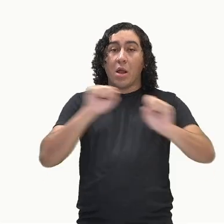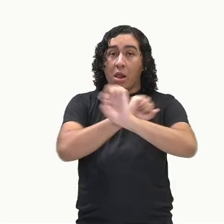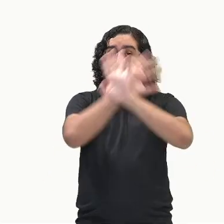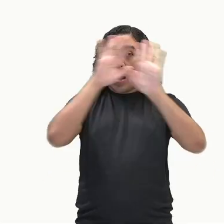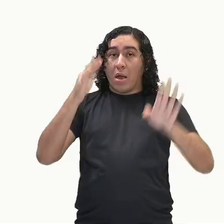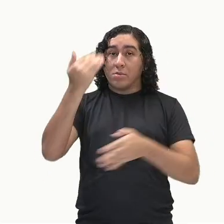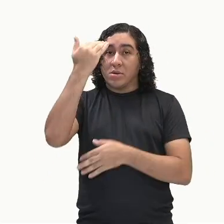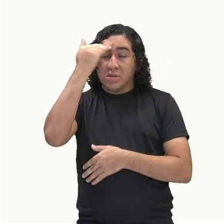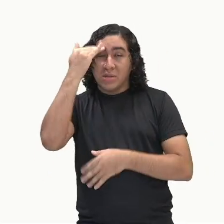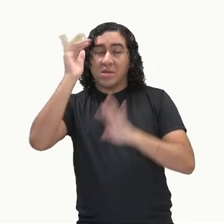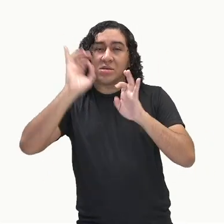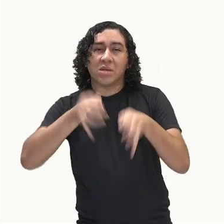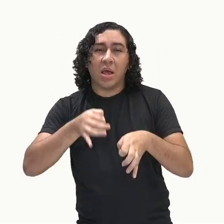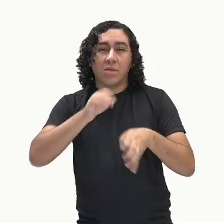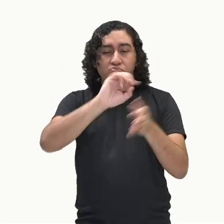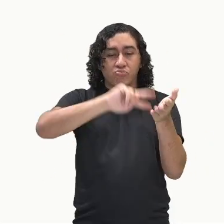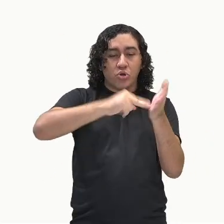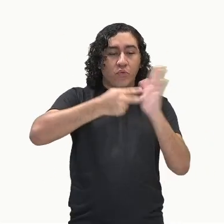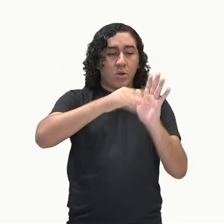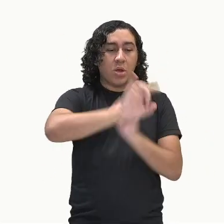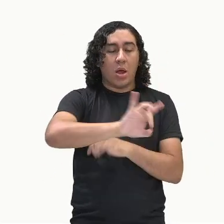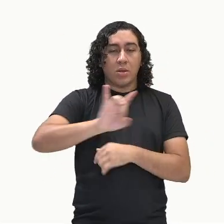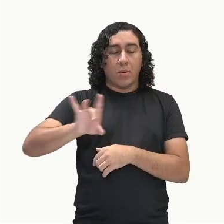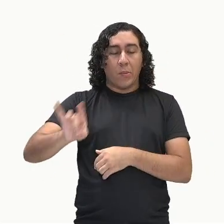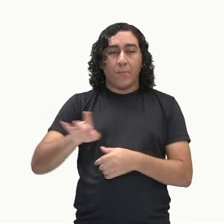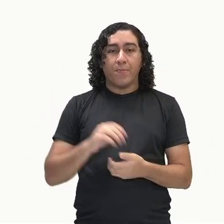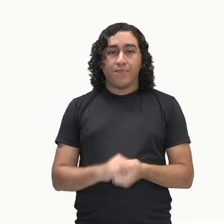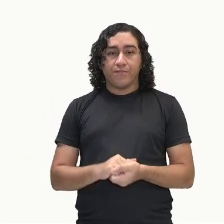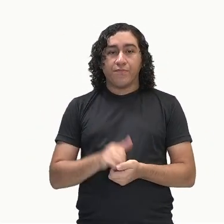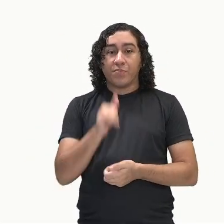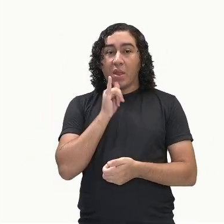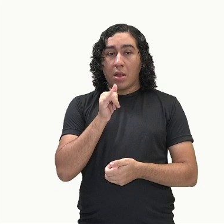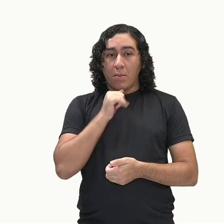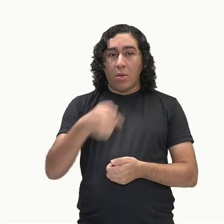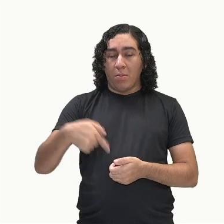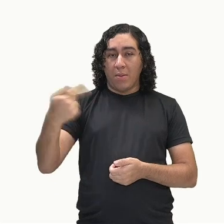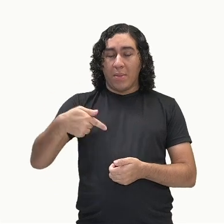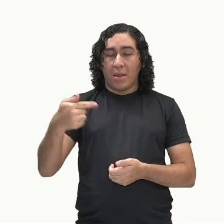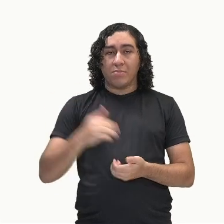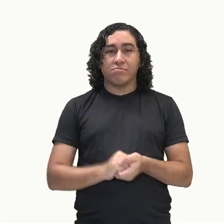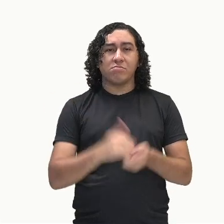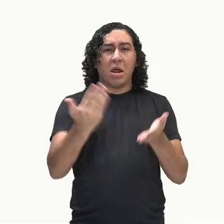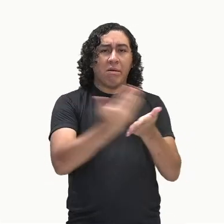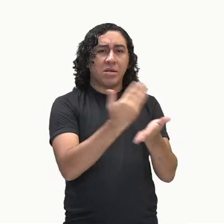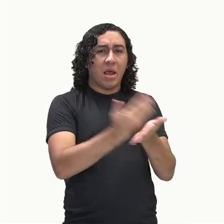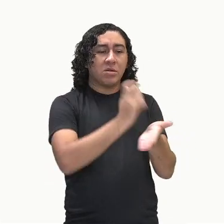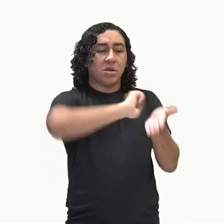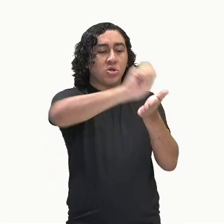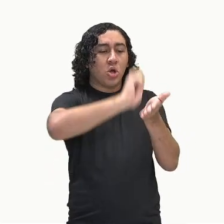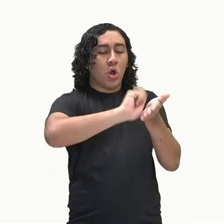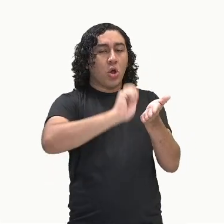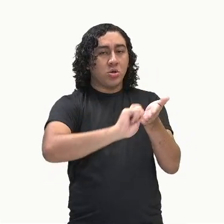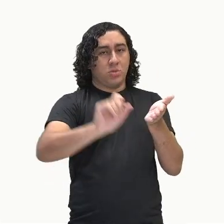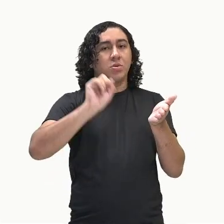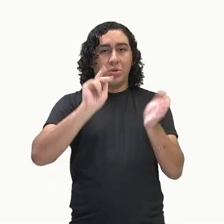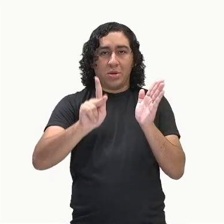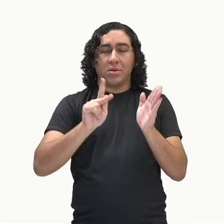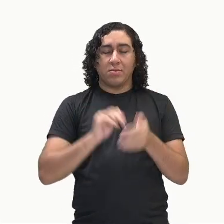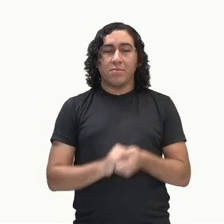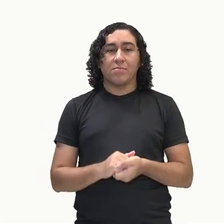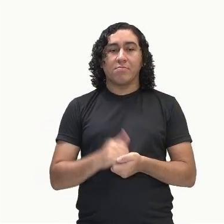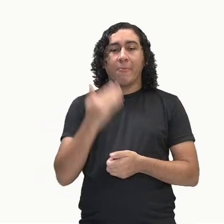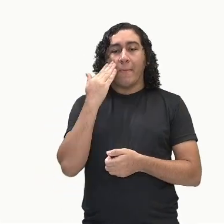um significa. Tá certo? Olha só esse exemplo 1. Já anota no caderno essa relação aqui, tá, pessoal? Anotem